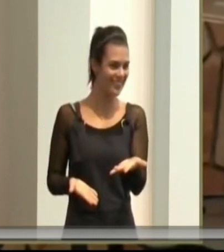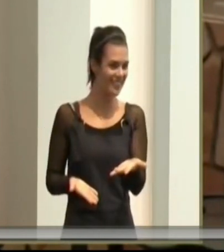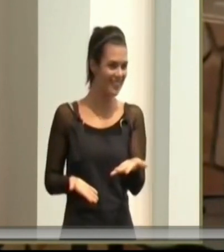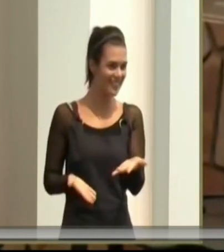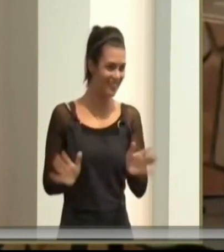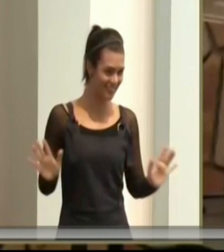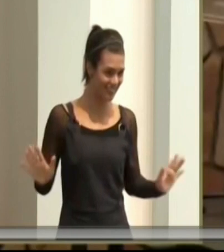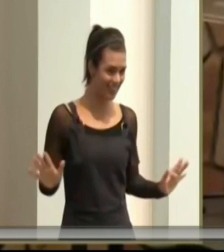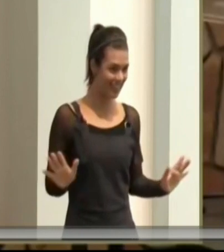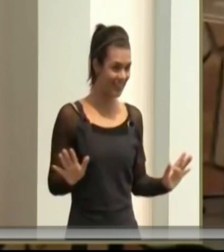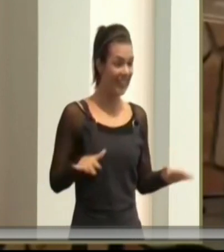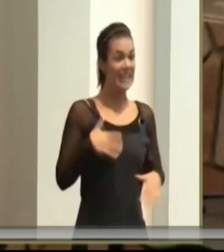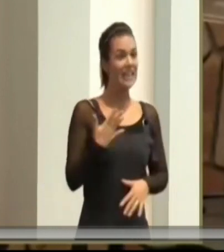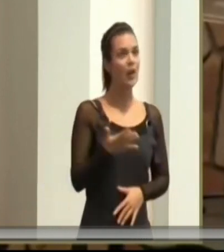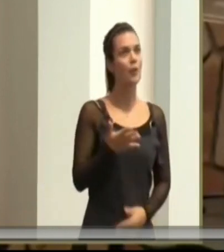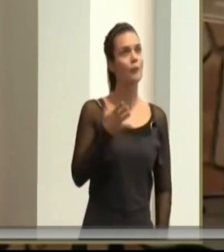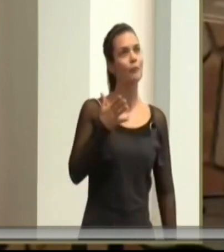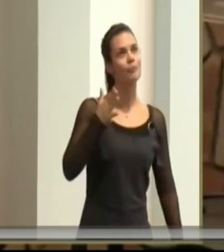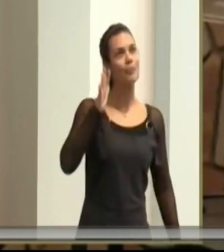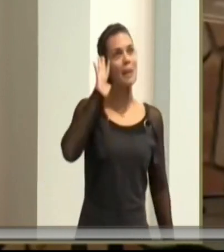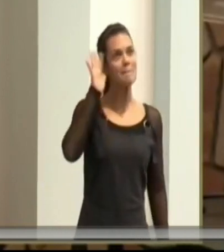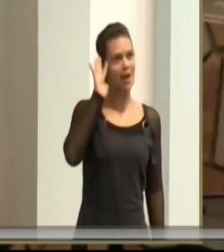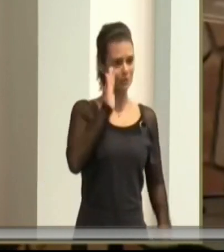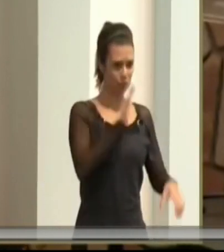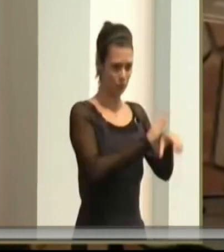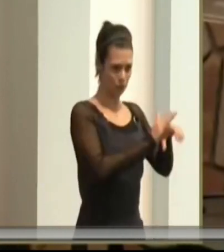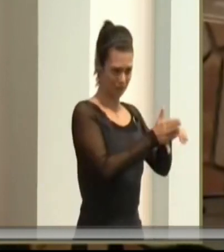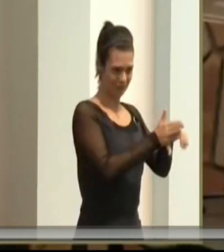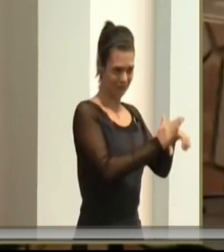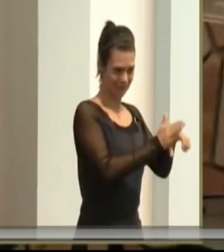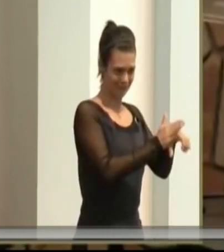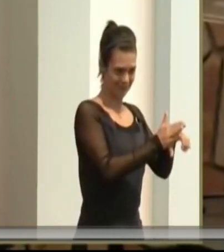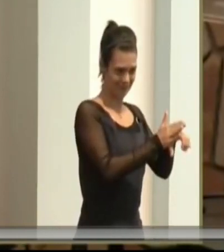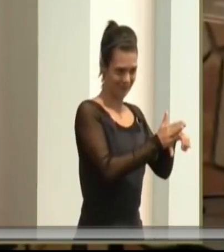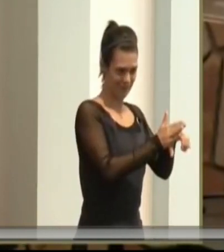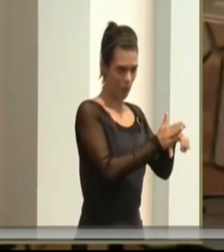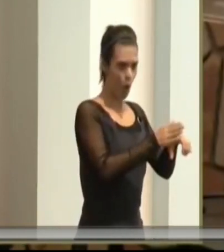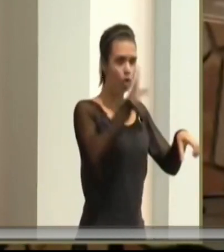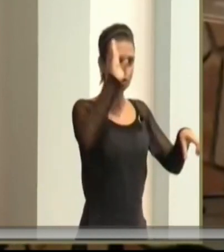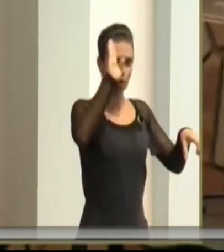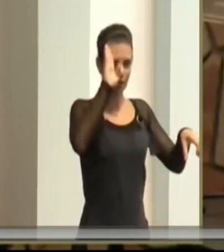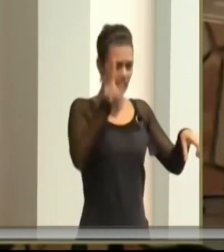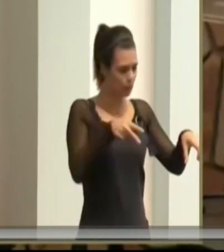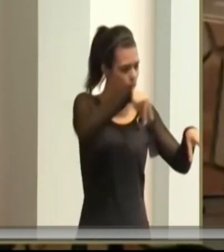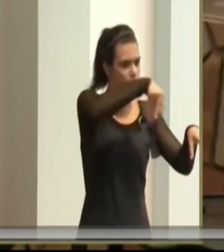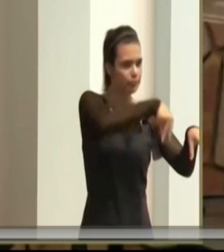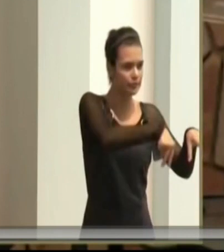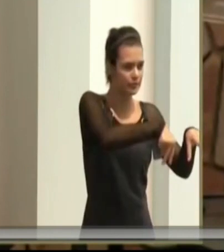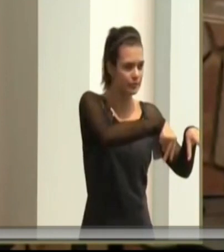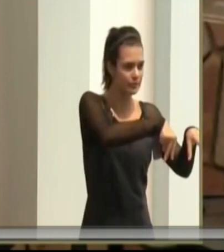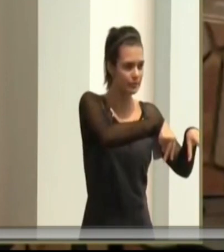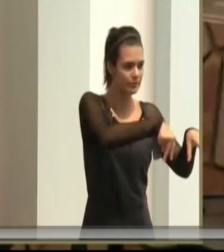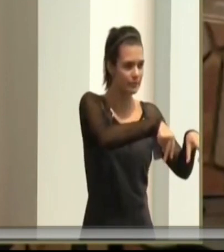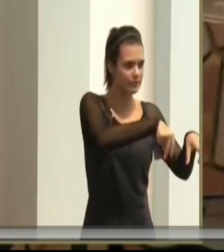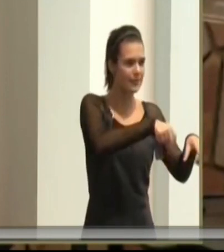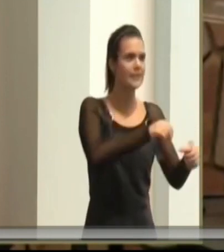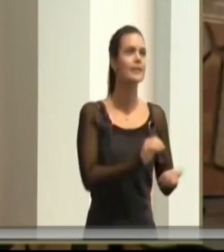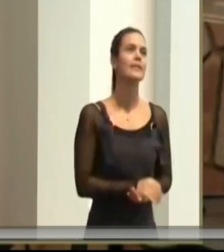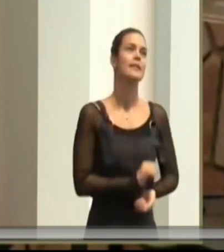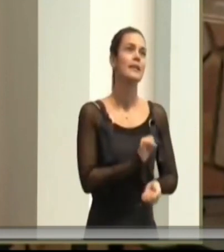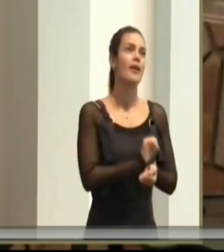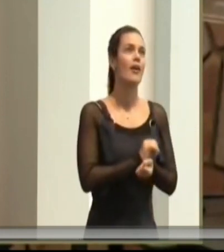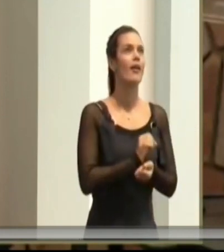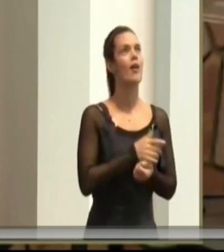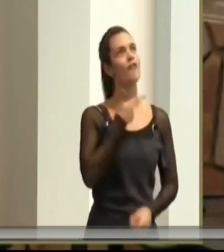que os guardas à entrada do túmulo de Jesus esperavam com impaciência o horário para voltar para